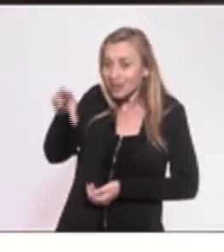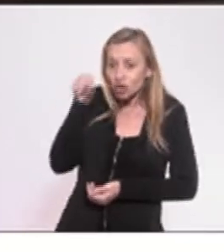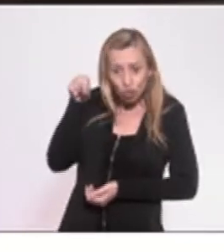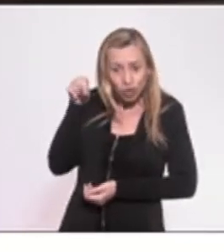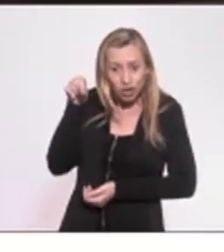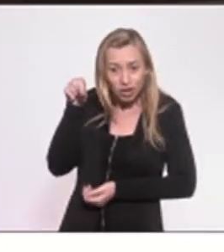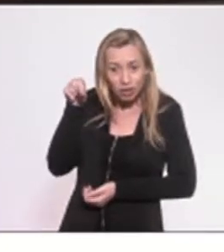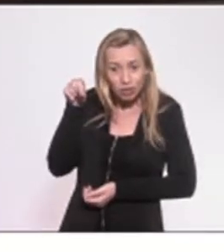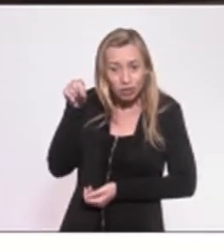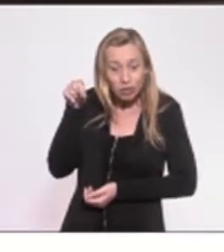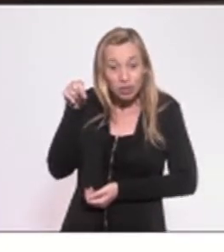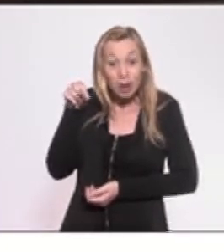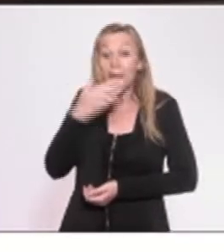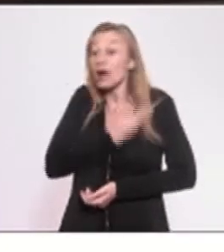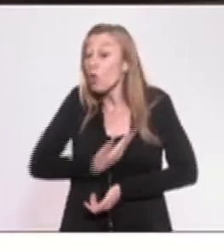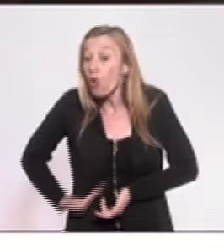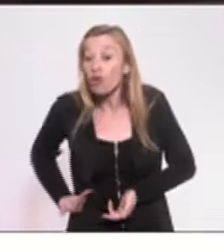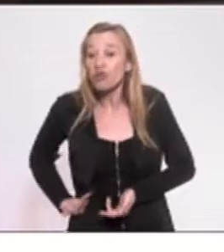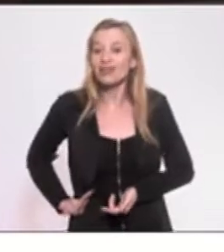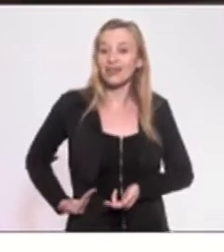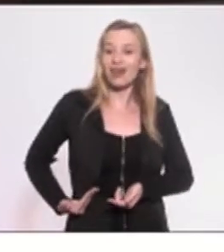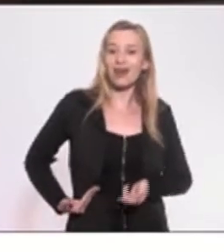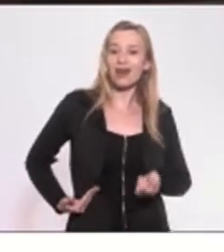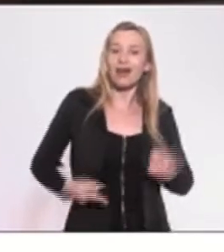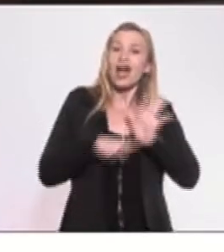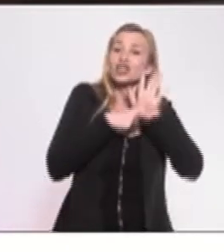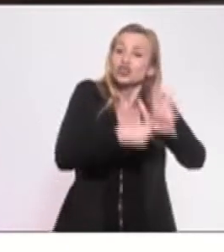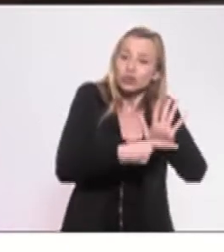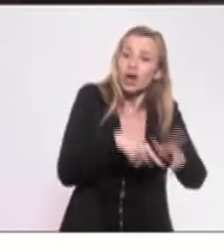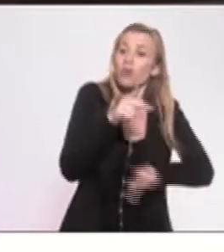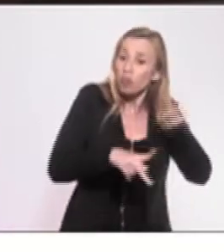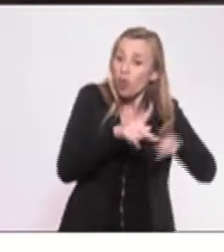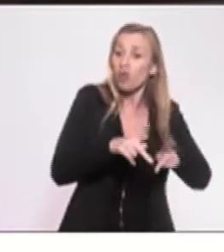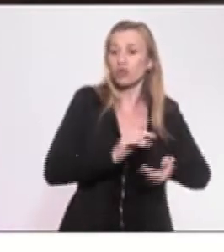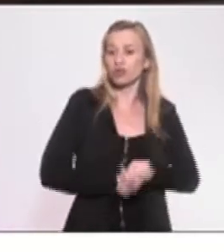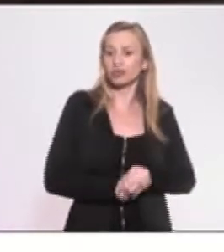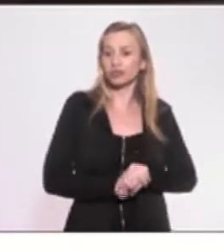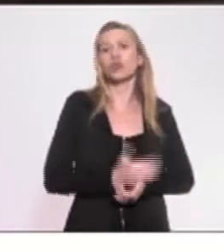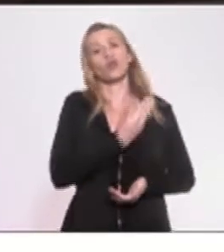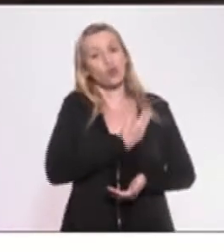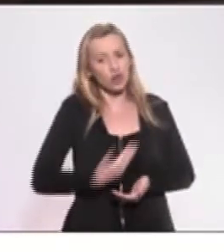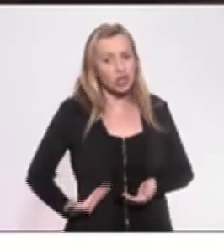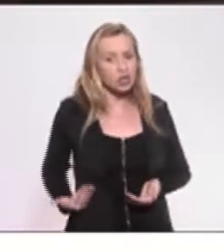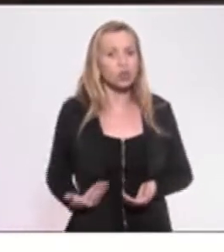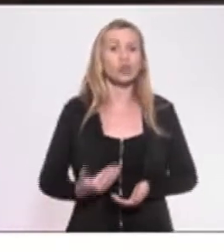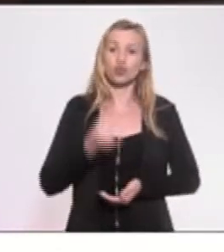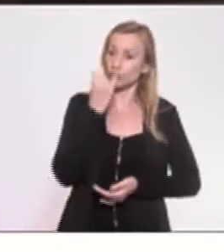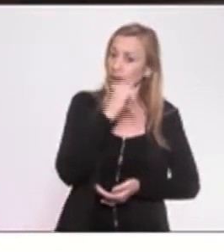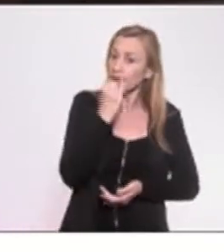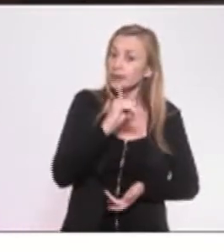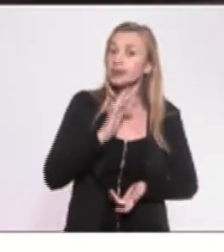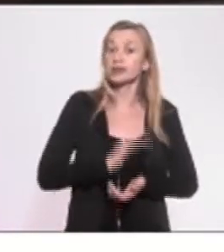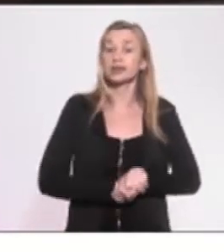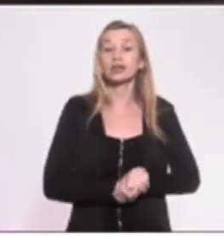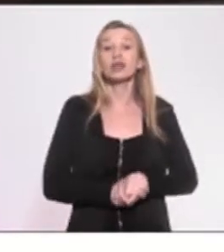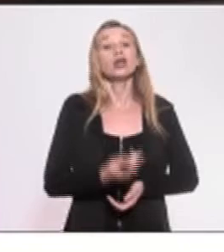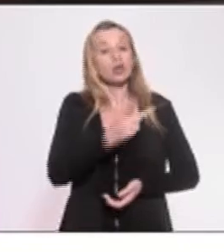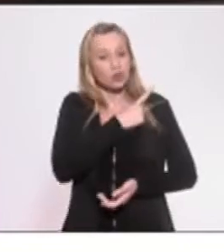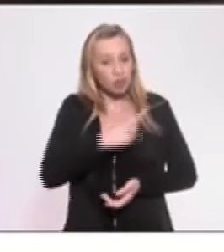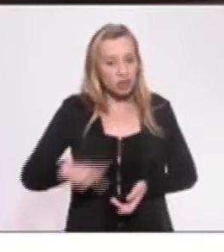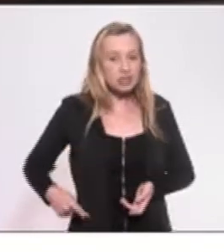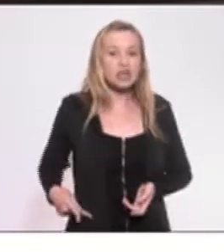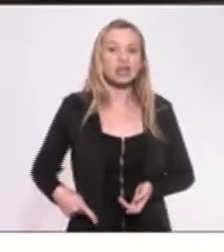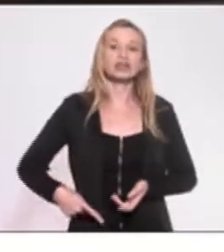eleitos para governar a favor da população. O governador fluminense e o presidente